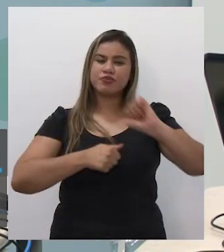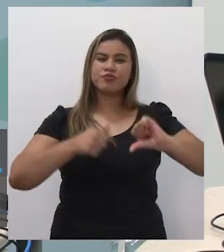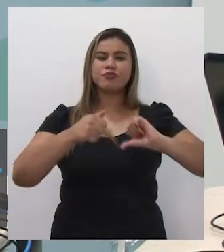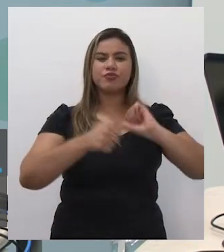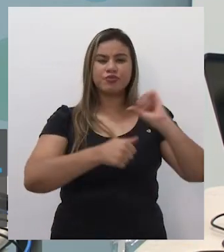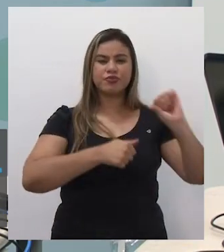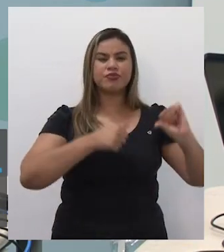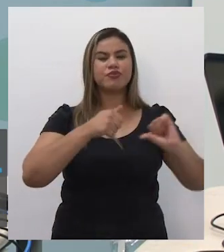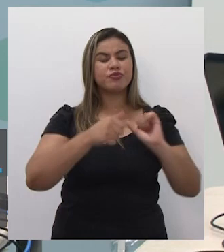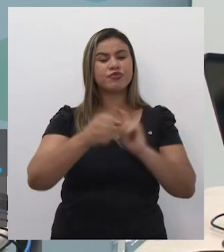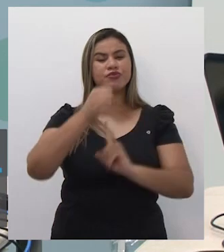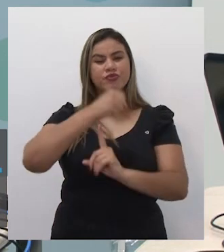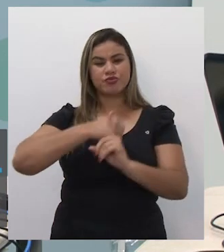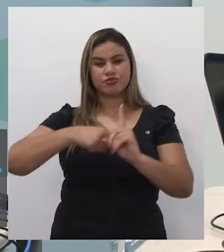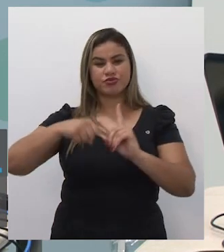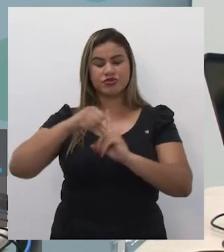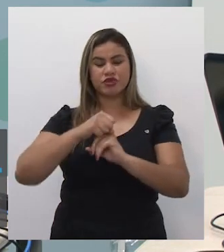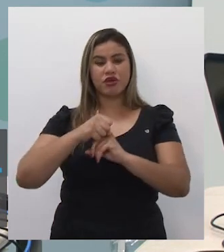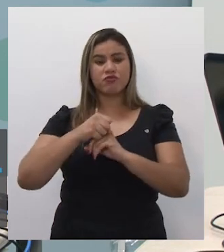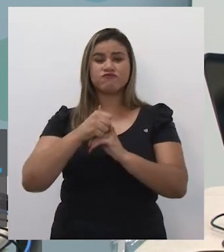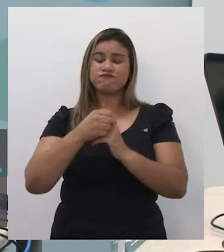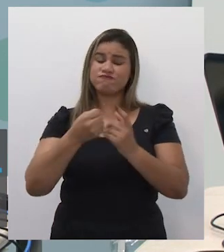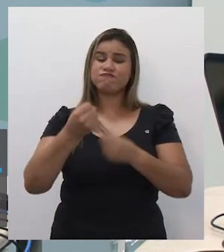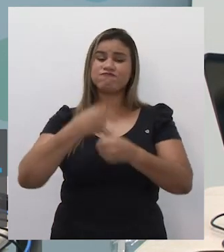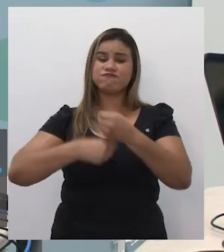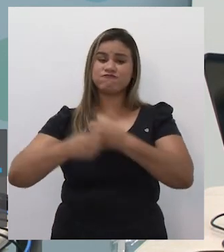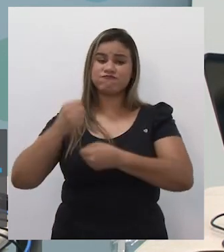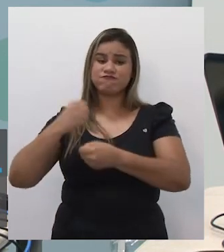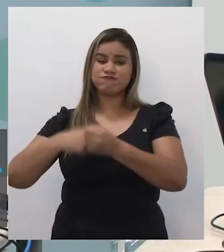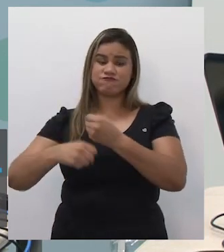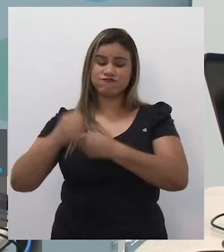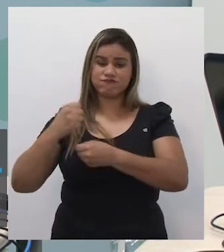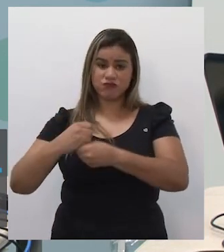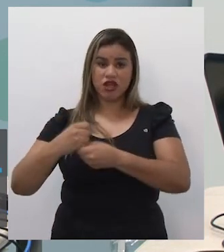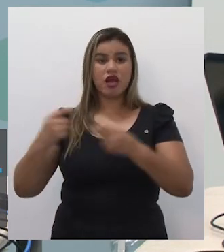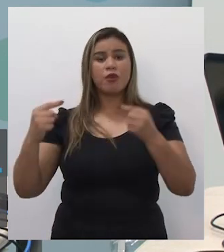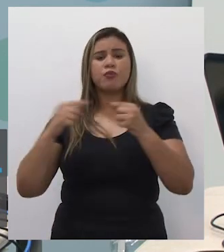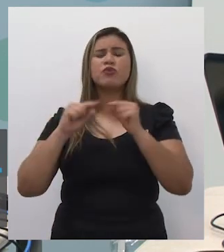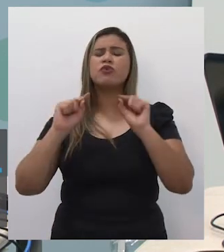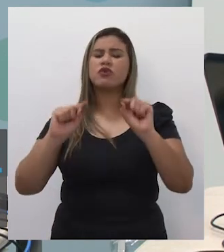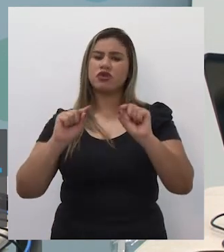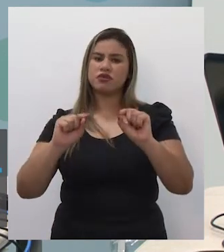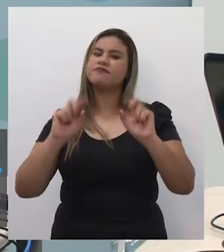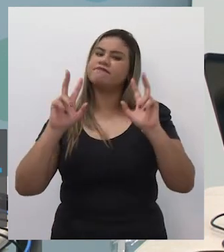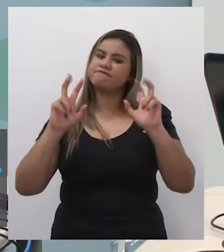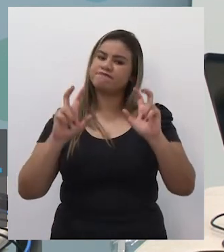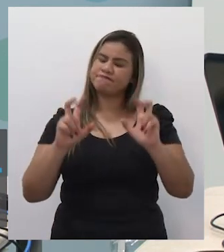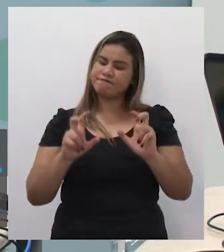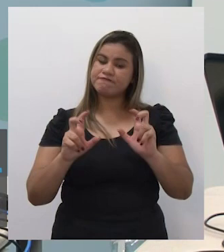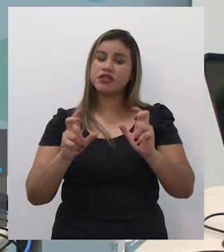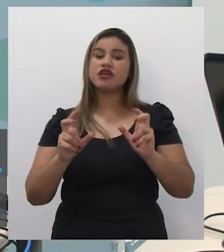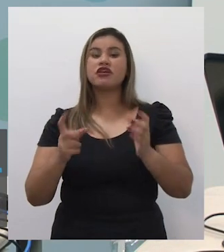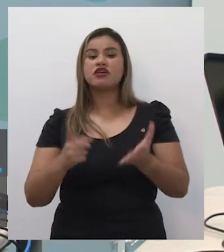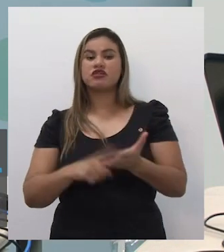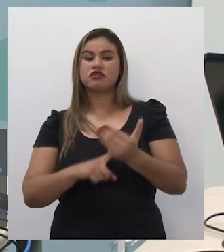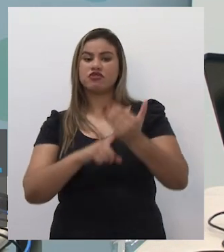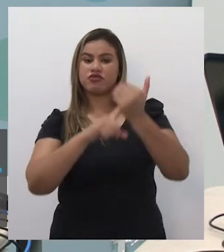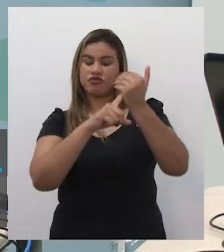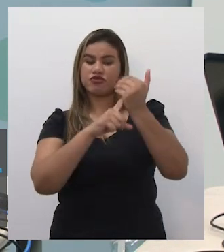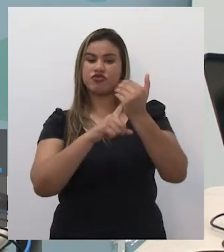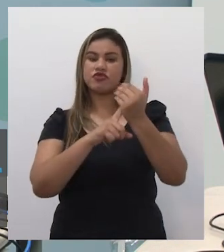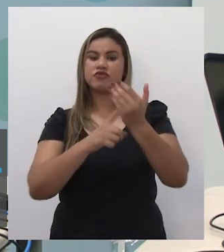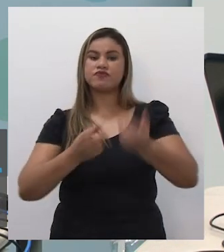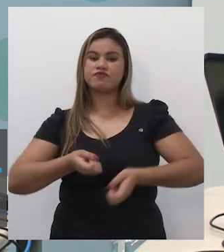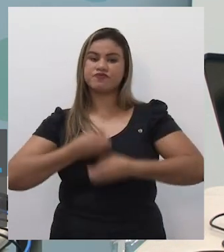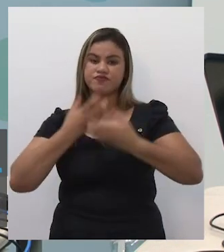na sociedade nesses últimos anos, principalmente no que se refere às novas tecnologias de informação e comunicação, as chamadas